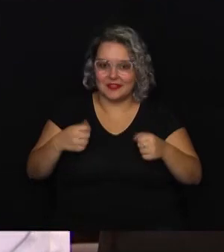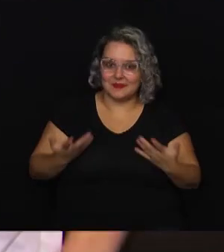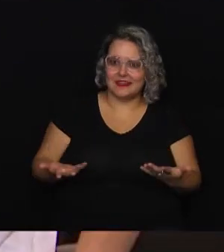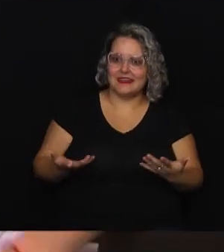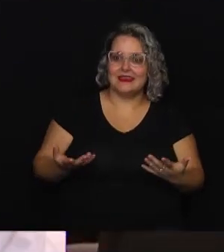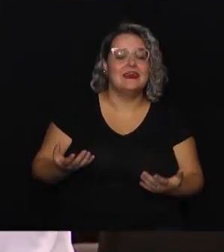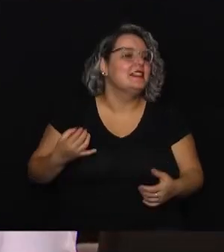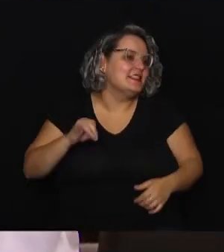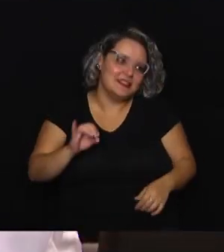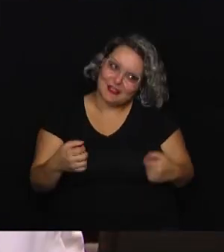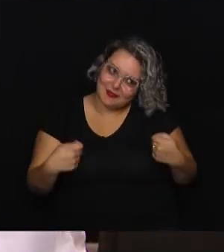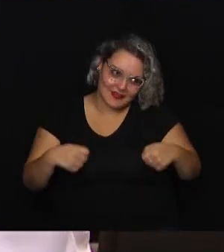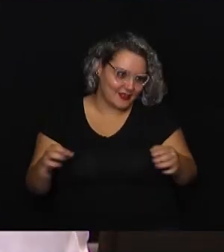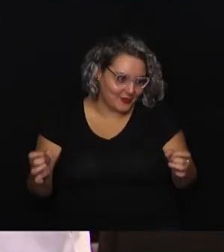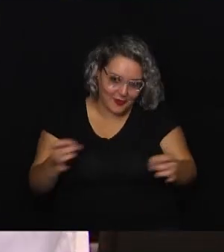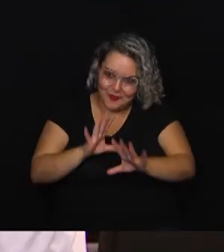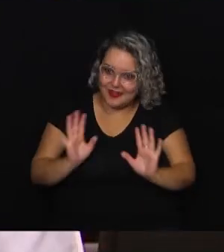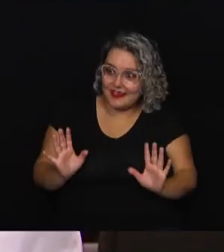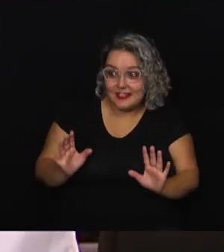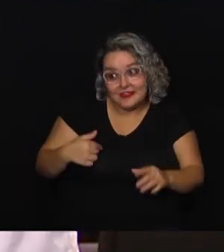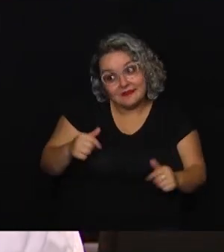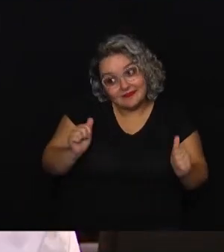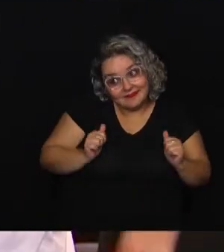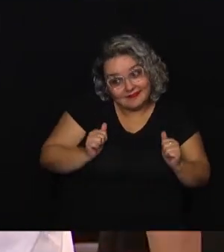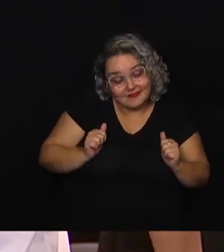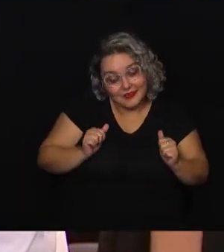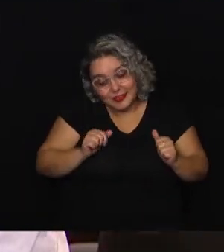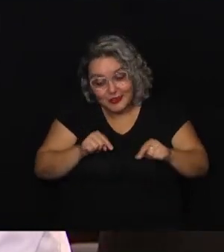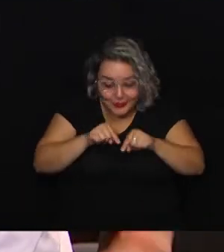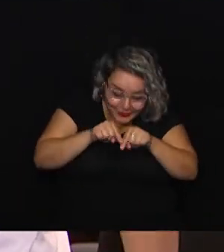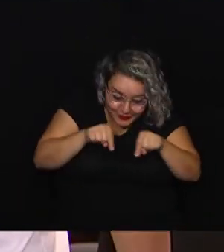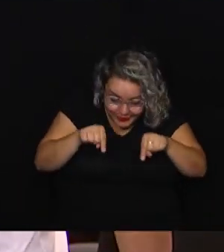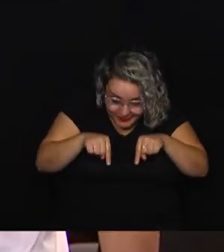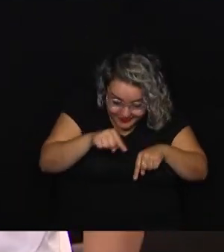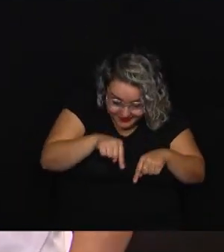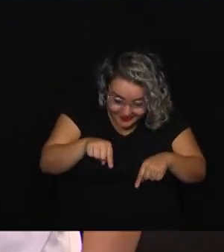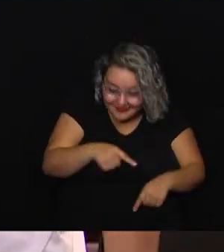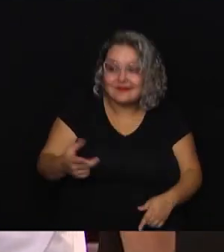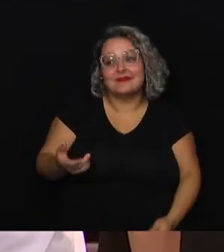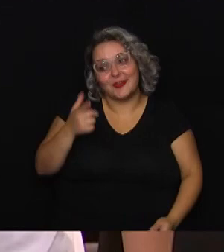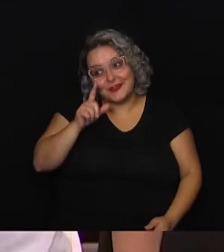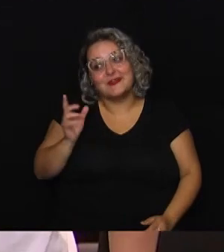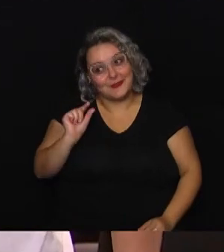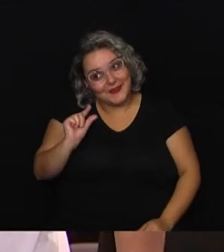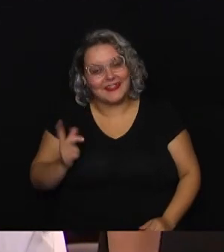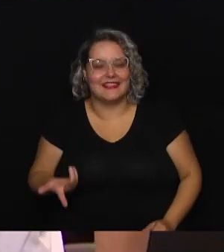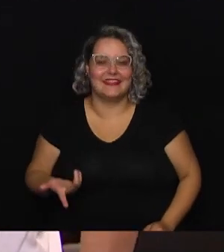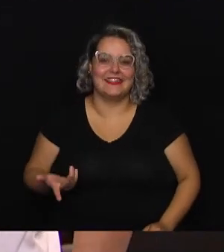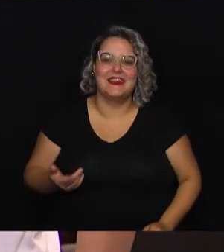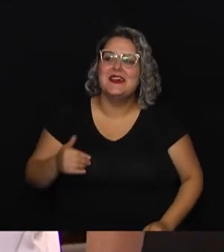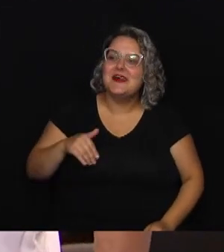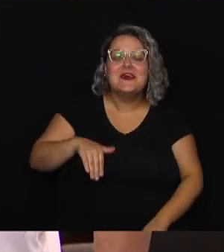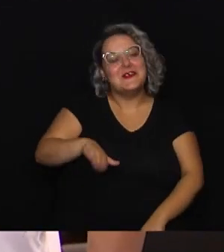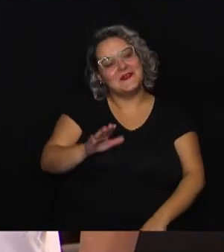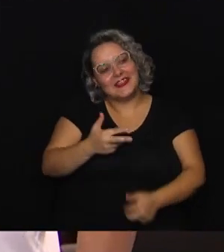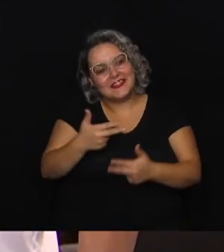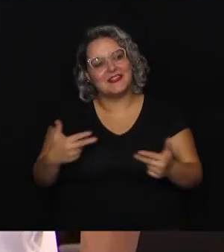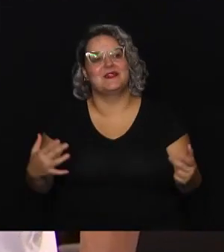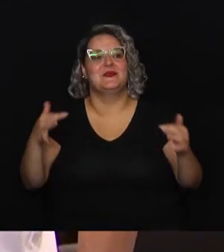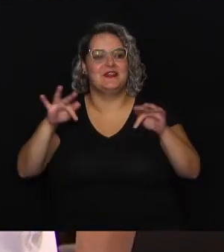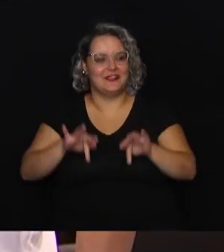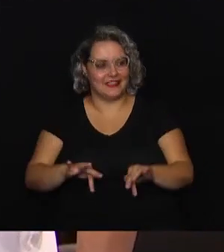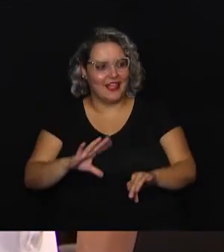precisar, tá pronta. Se precisar, me deixar quietinha sem correr tanto lá no xizinho, eu ainda dou conta um pouquinho. Bom, mais alguma coisa pra gente finalizar, Carla,